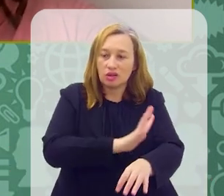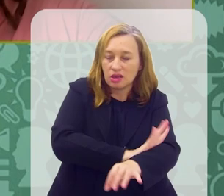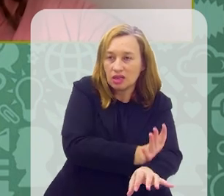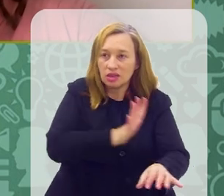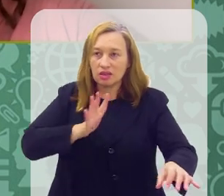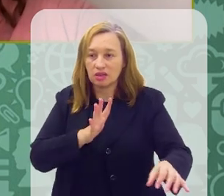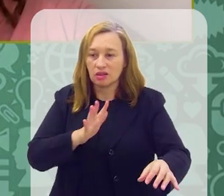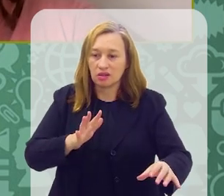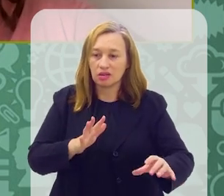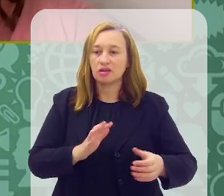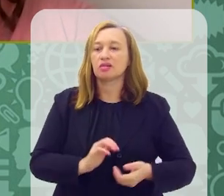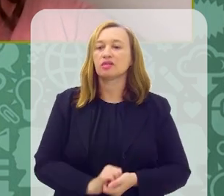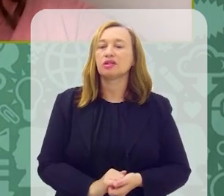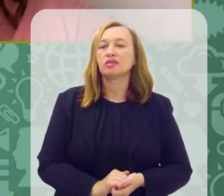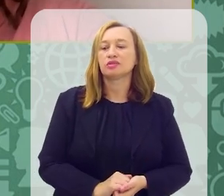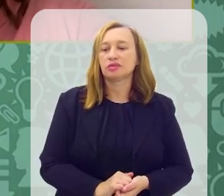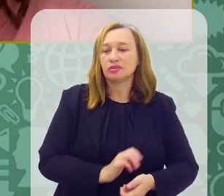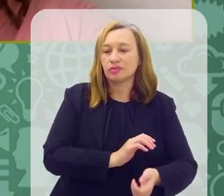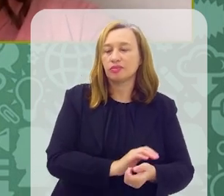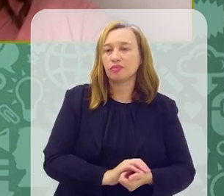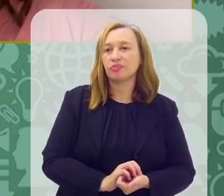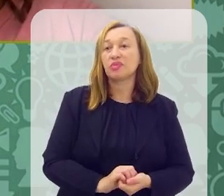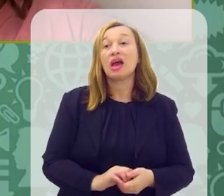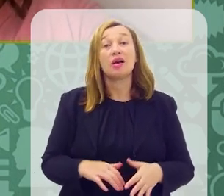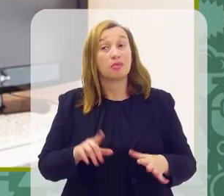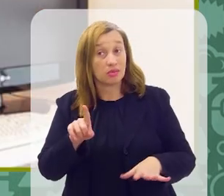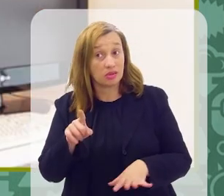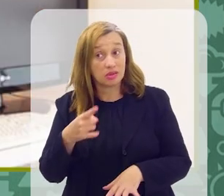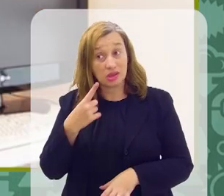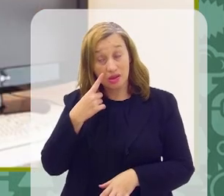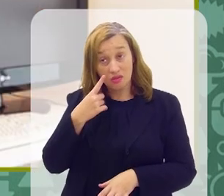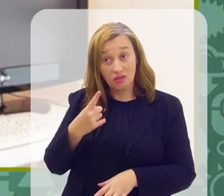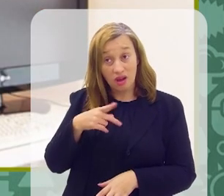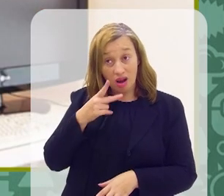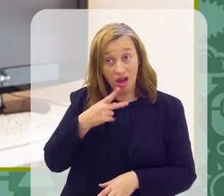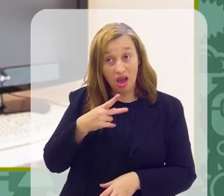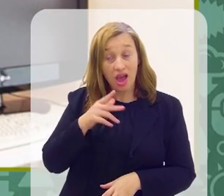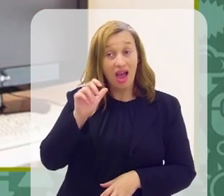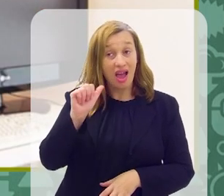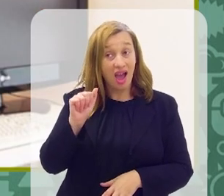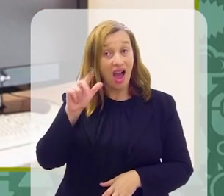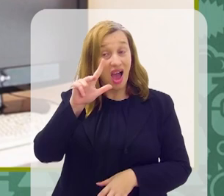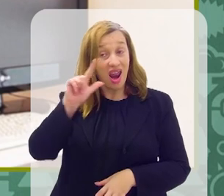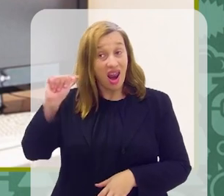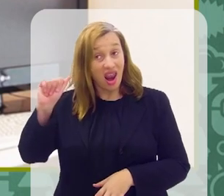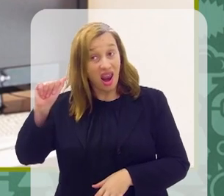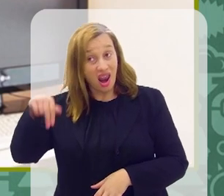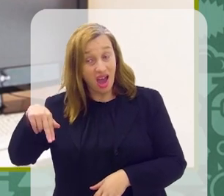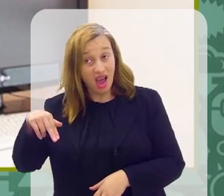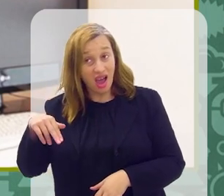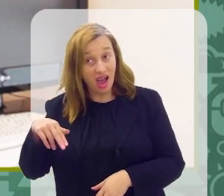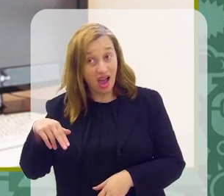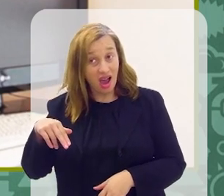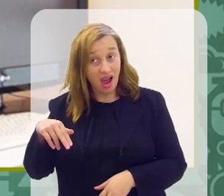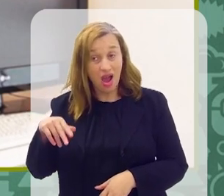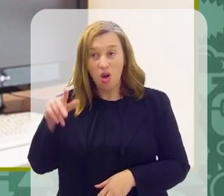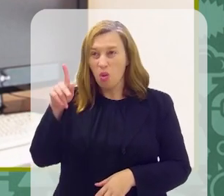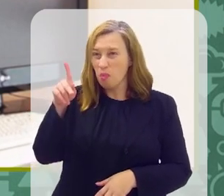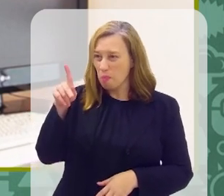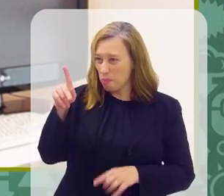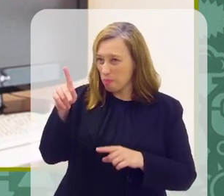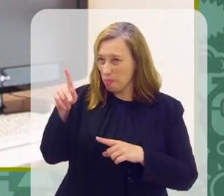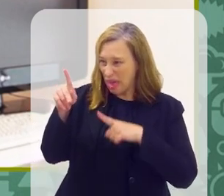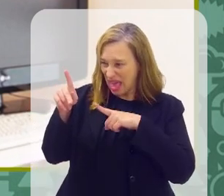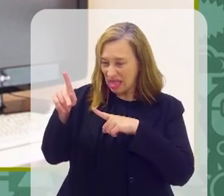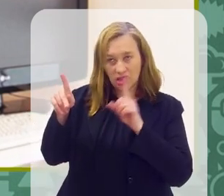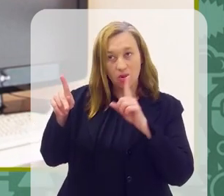de educação antirracista e letramento racial. Mas olha, tem que fazer uma ressalva. O Alan é com dois L's e o